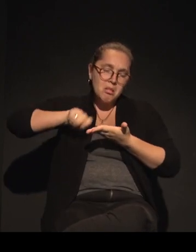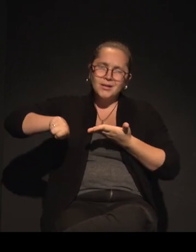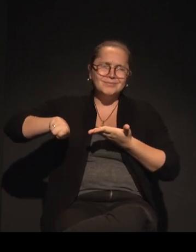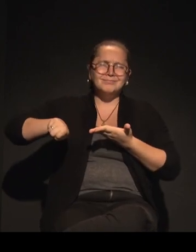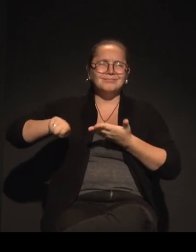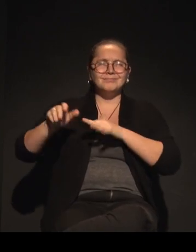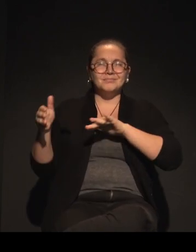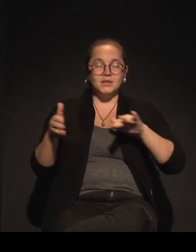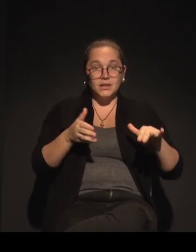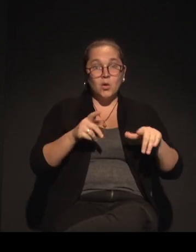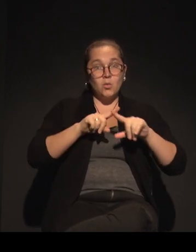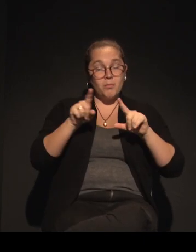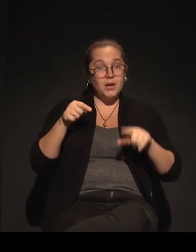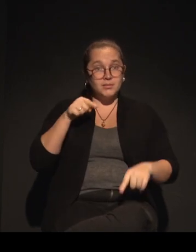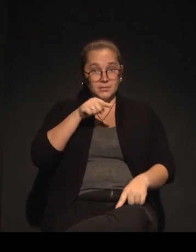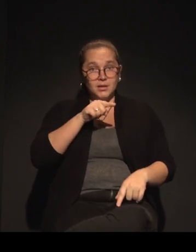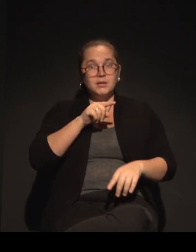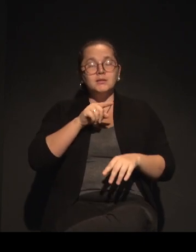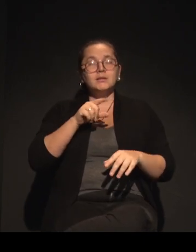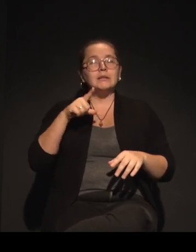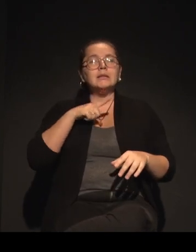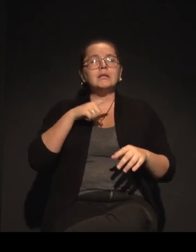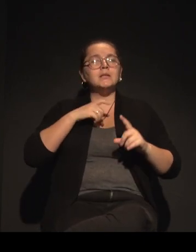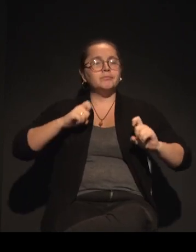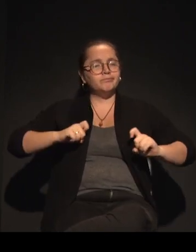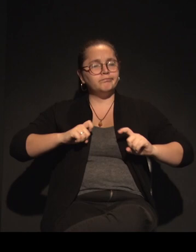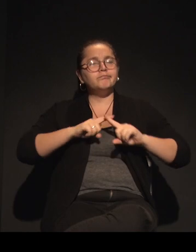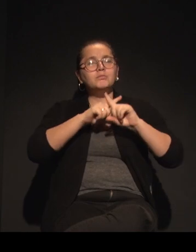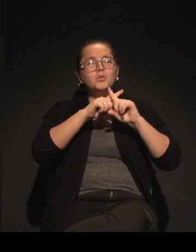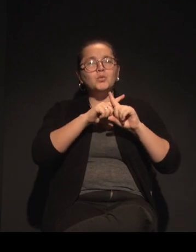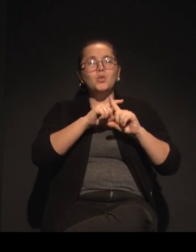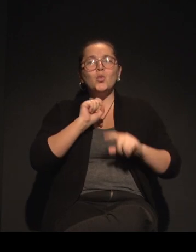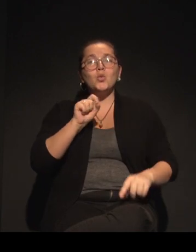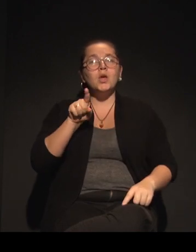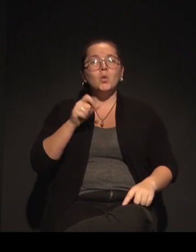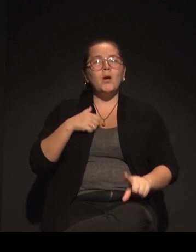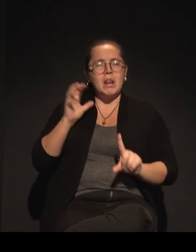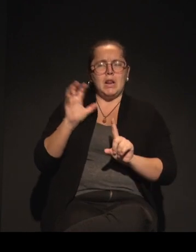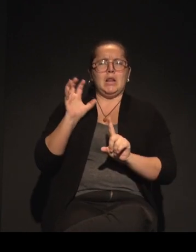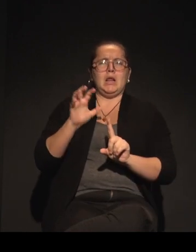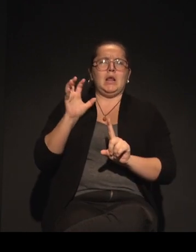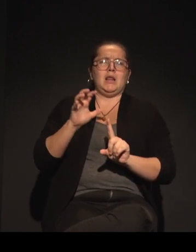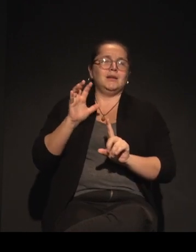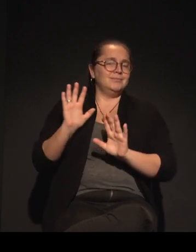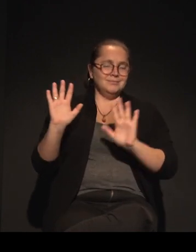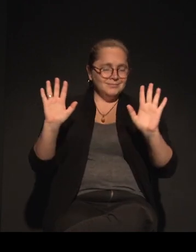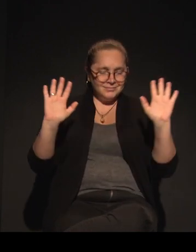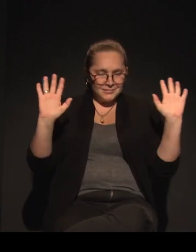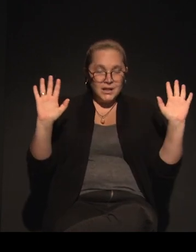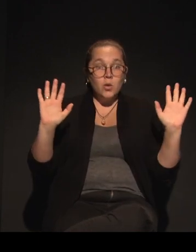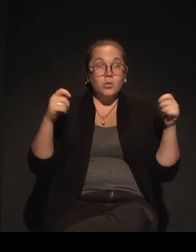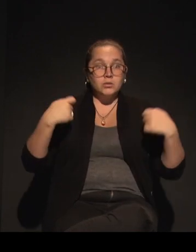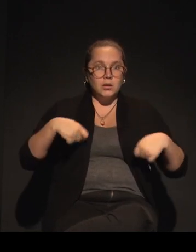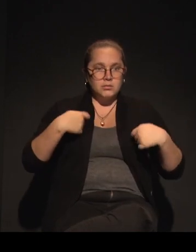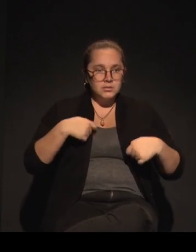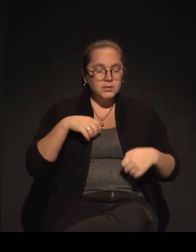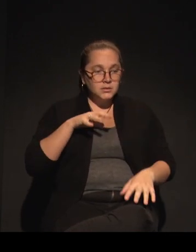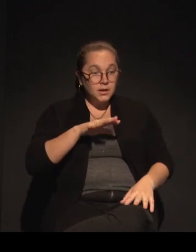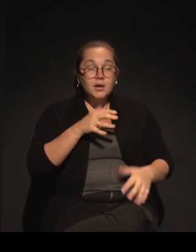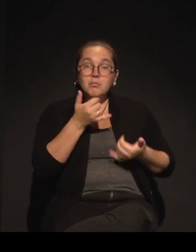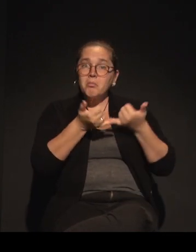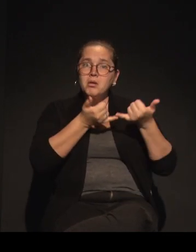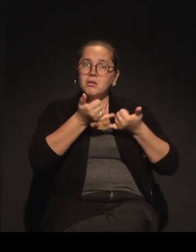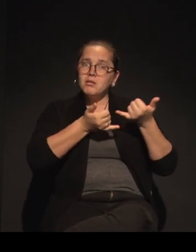neste neste neste campeonato ele não sente pressionado aprender a língua eles eles